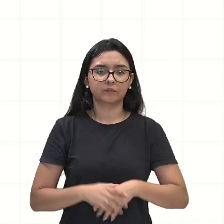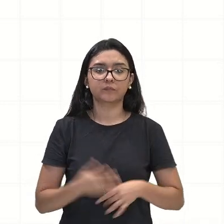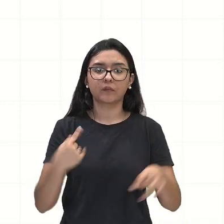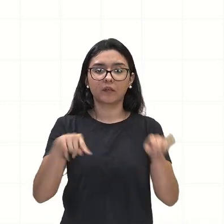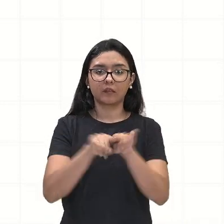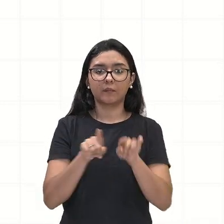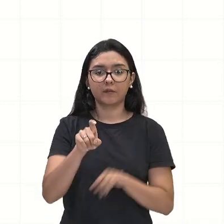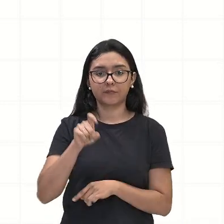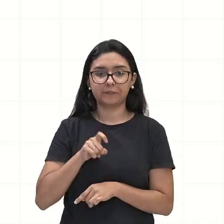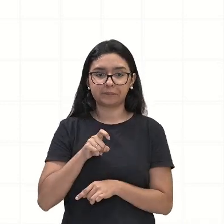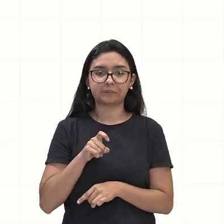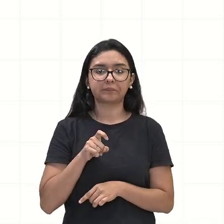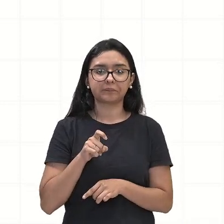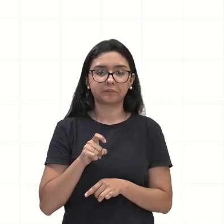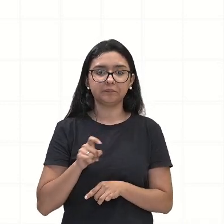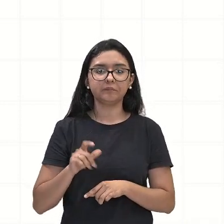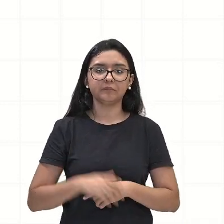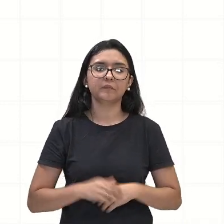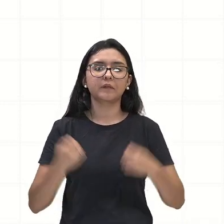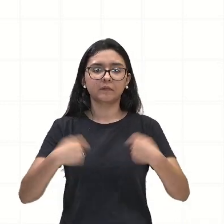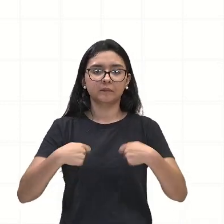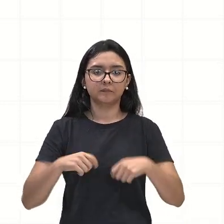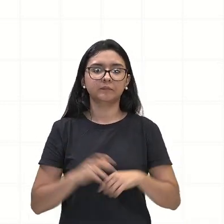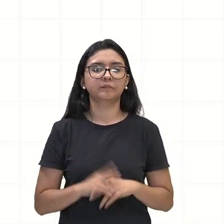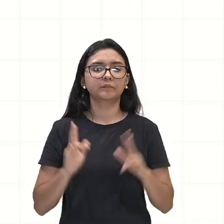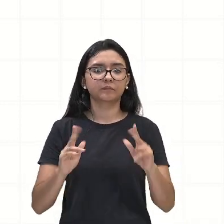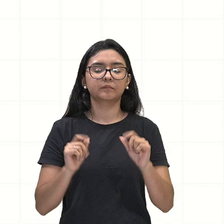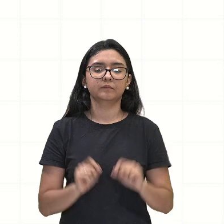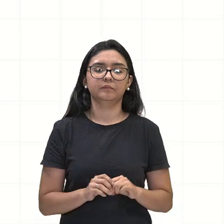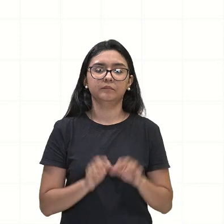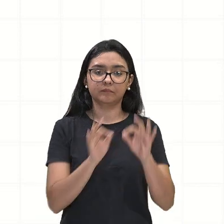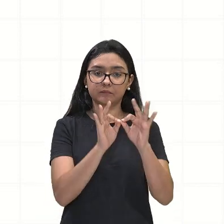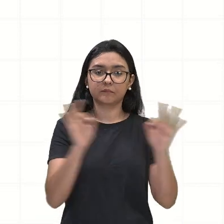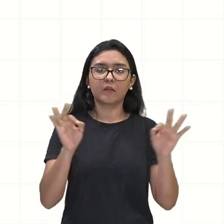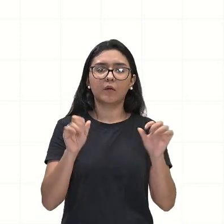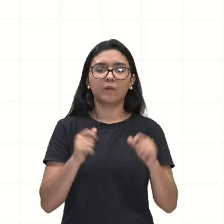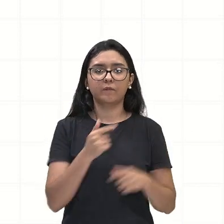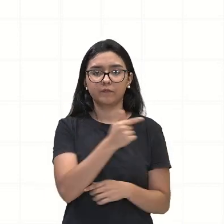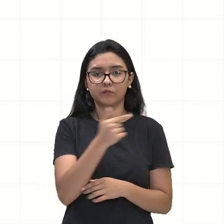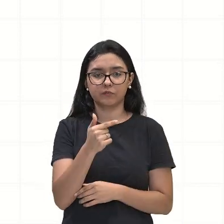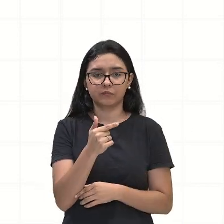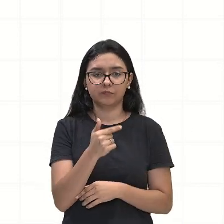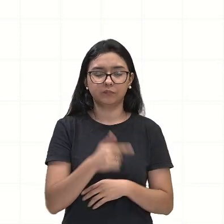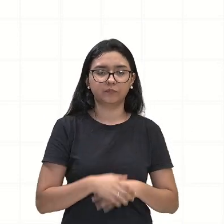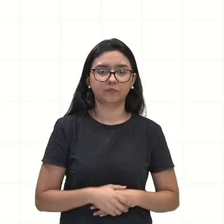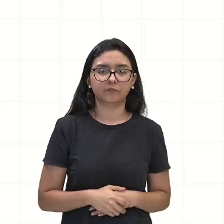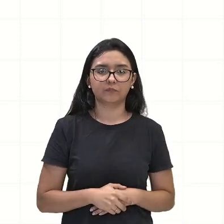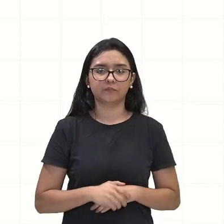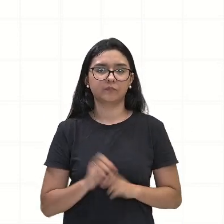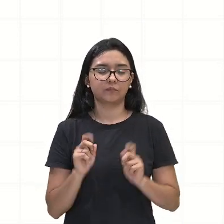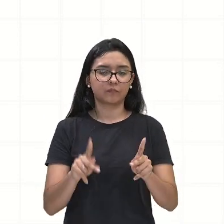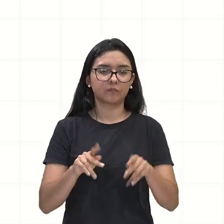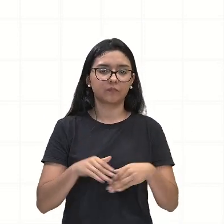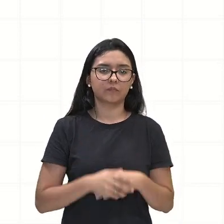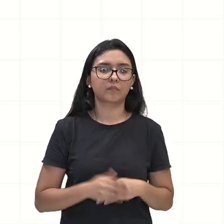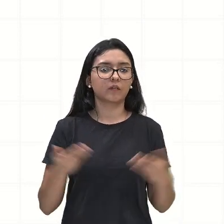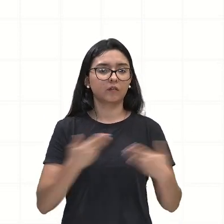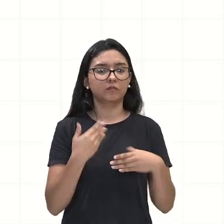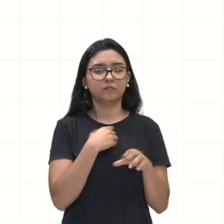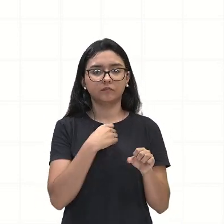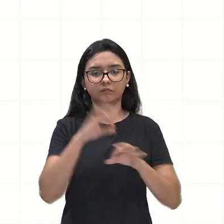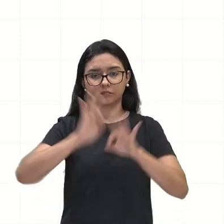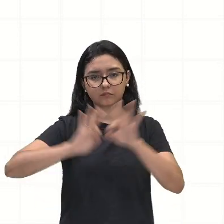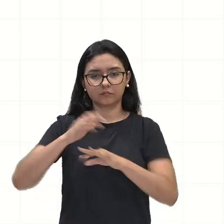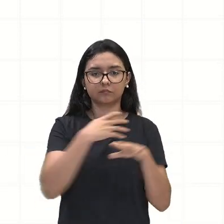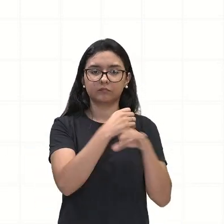esse x aqui deve ser proporcional ao 22. Tudo certo? E aí, vamos montar a